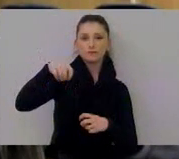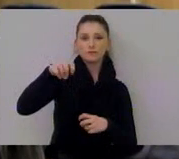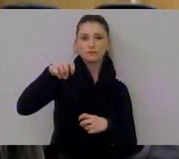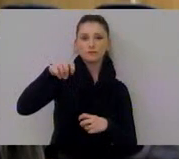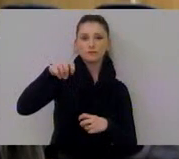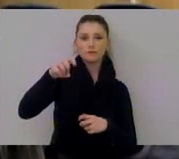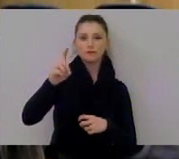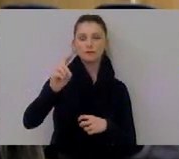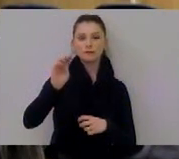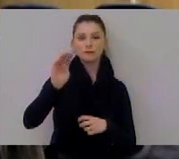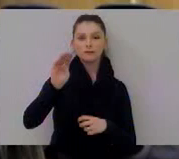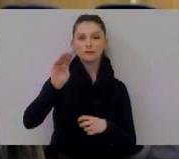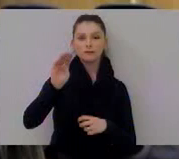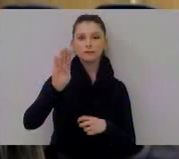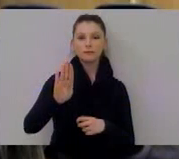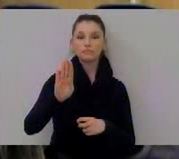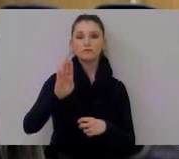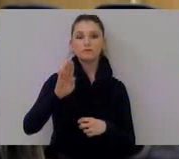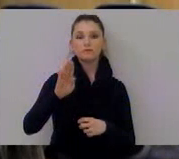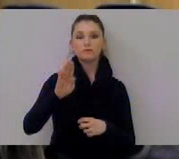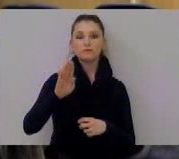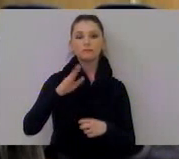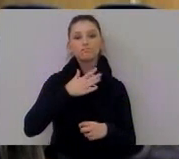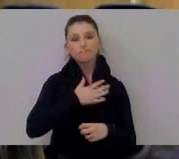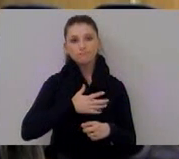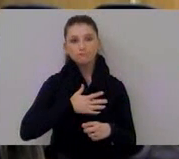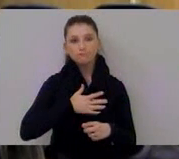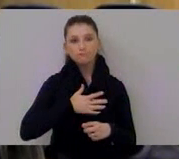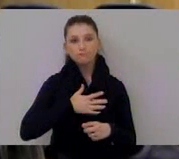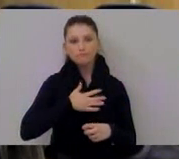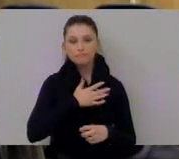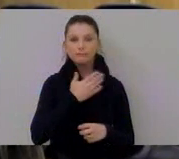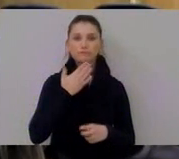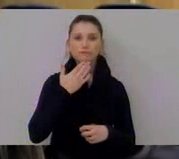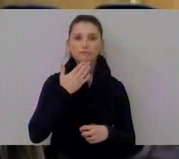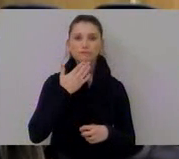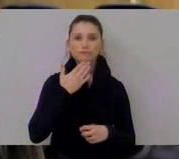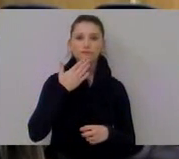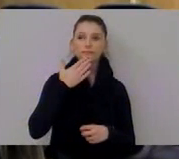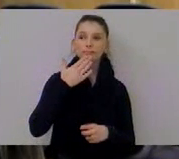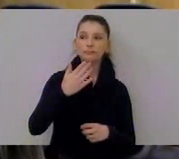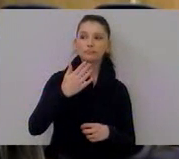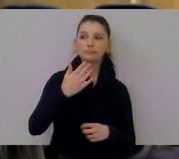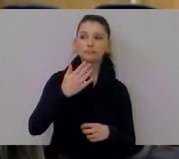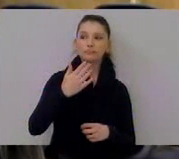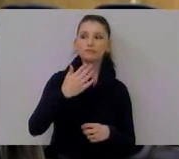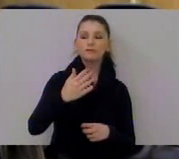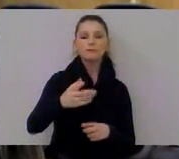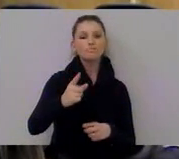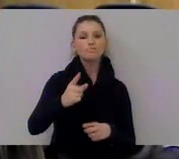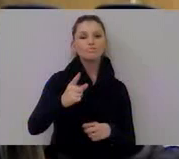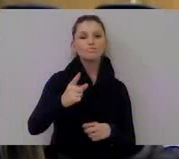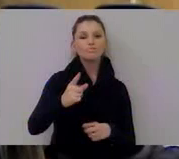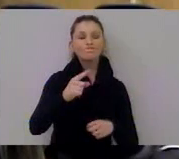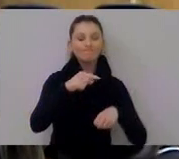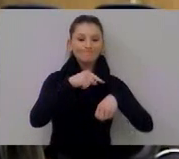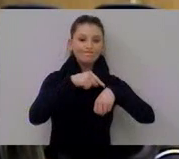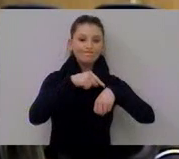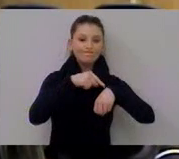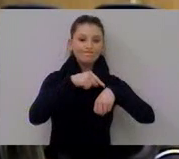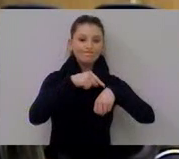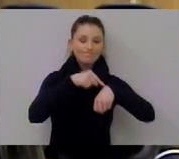gostaria de pedir ao senhor um minuto de silêncio